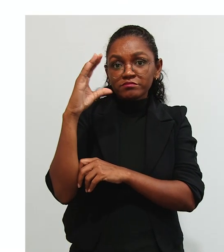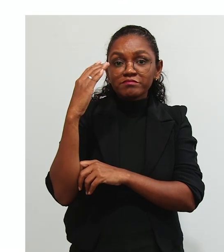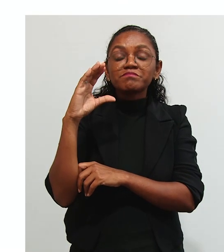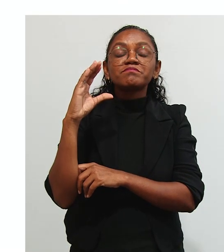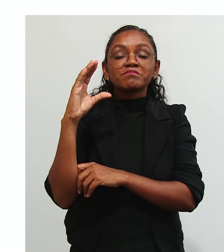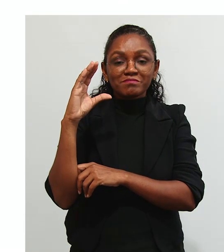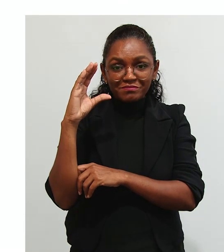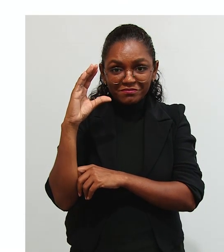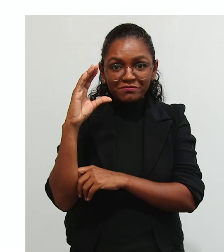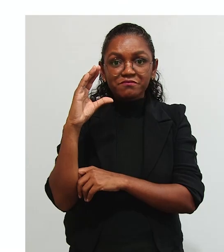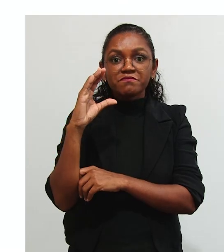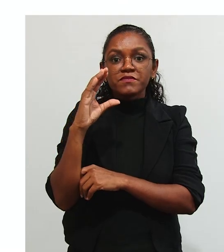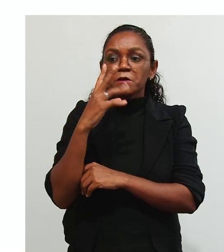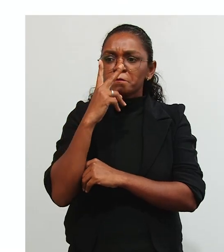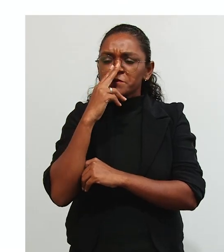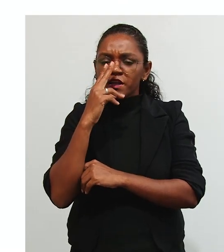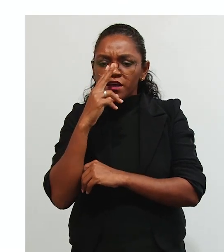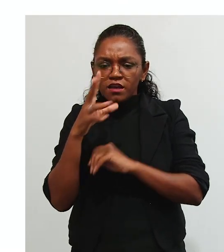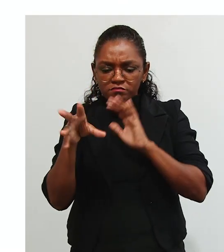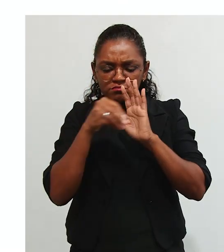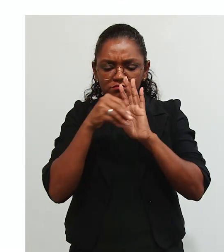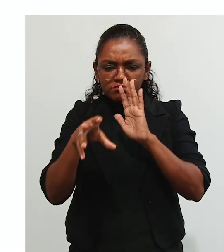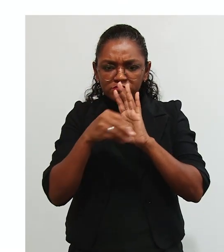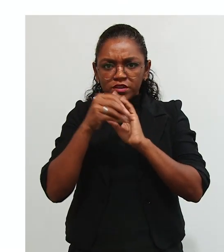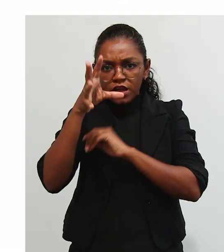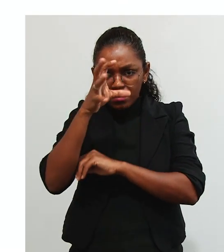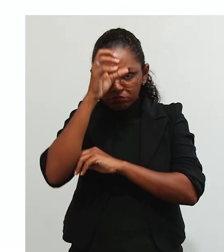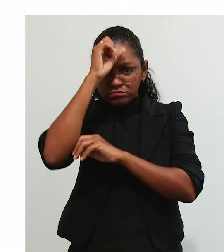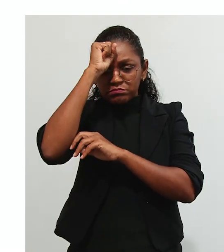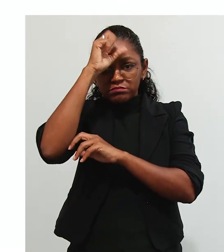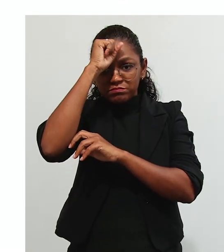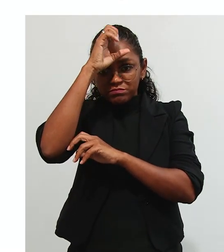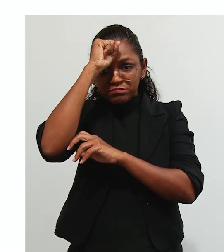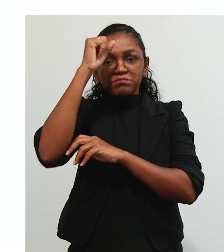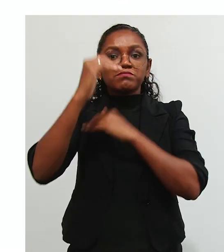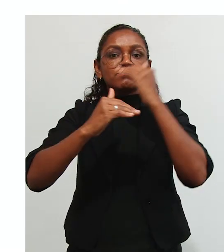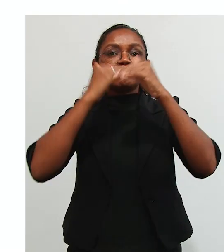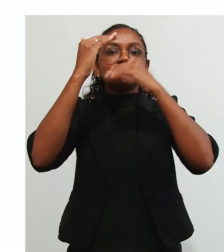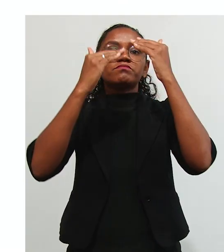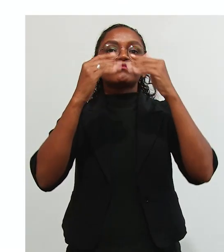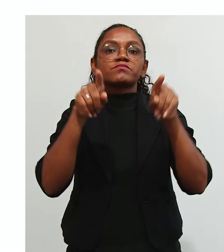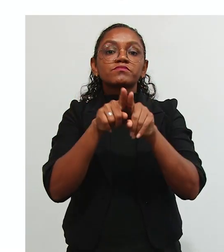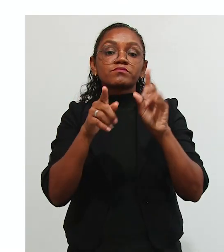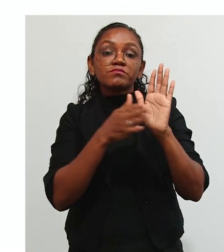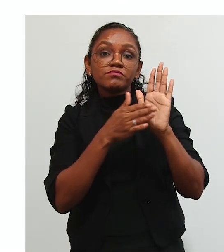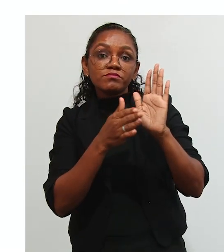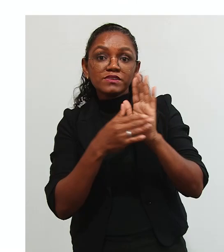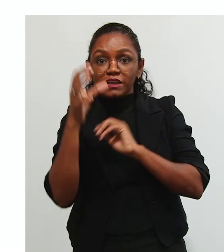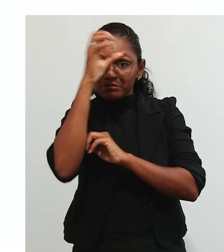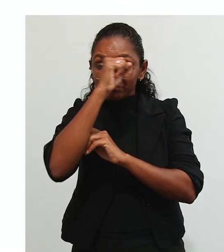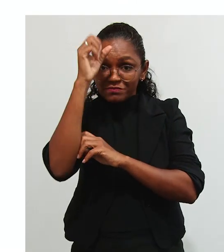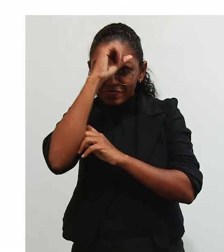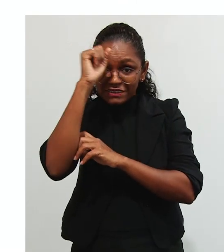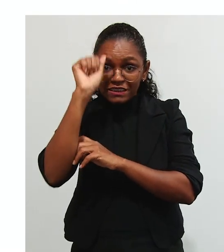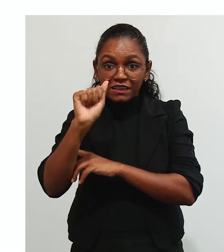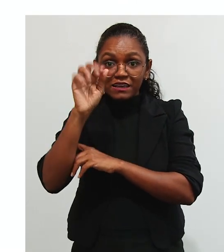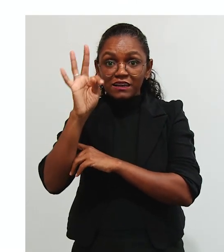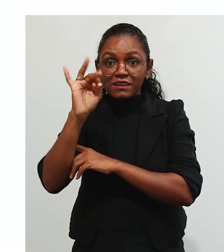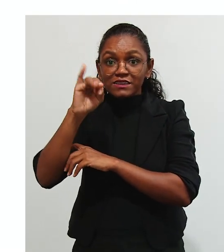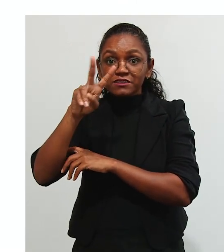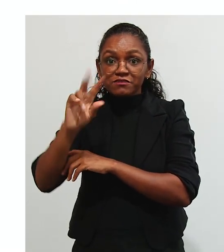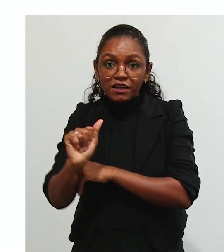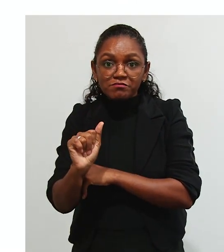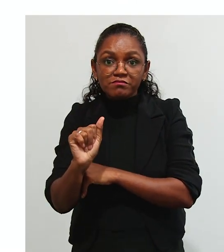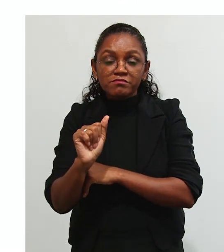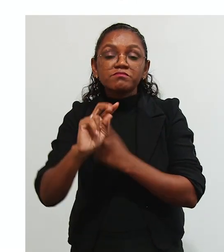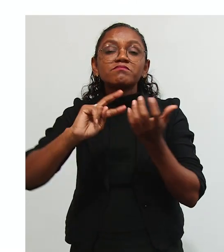informações que são acumuladas pela ciência. E ele propunha uma aprendizagem ativa. Quando a gente fala hoje de